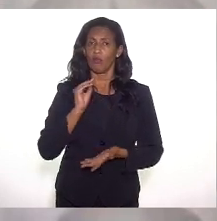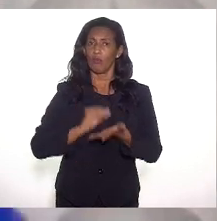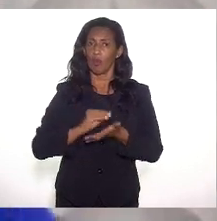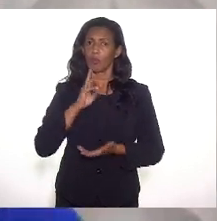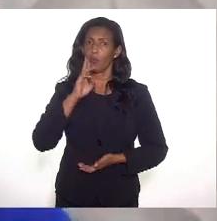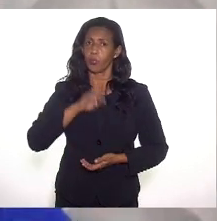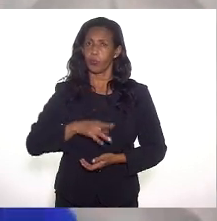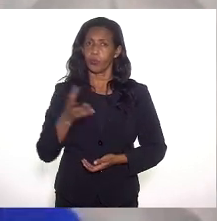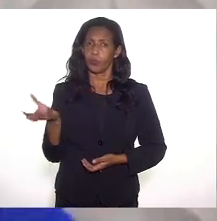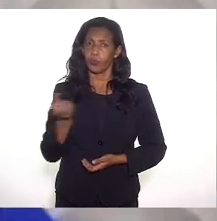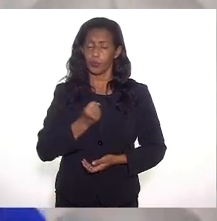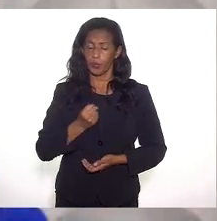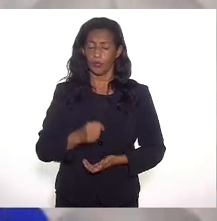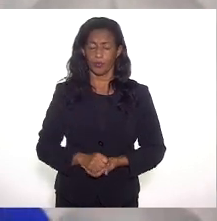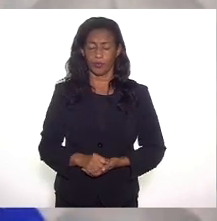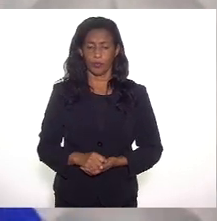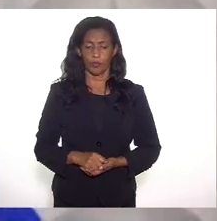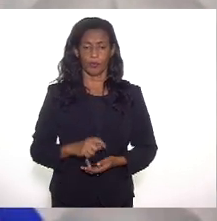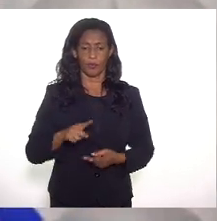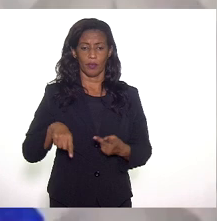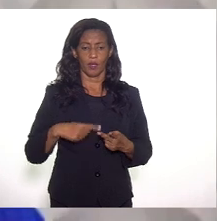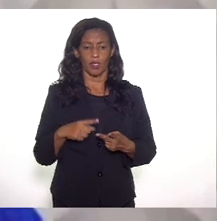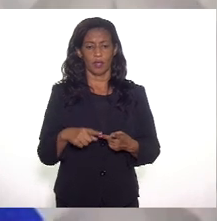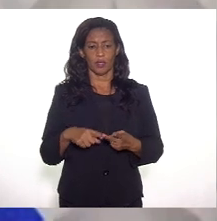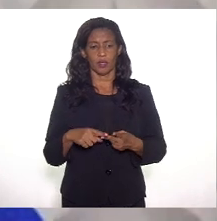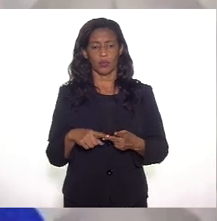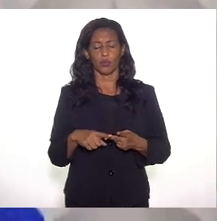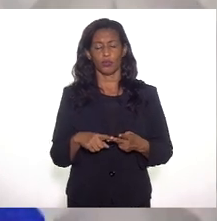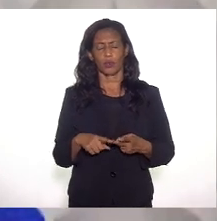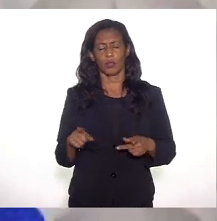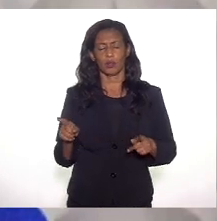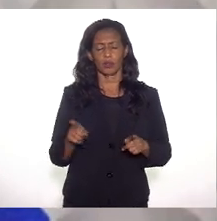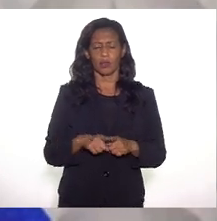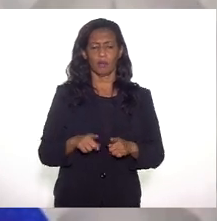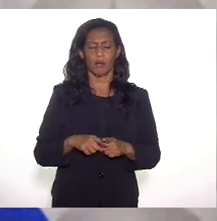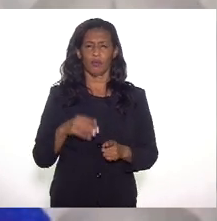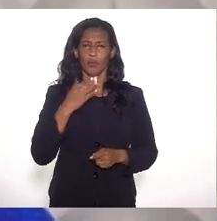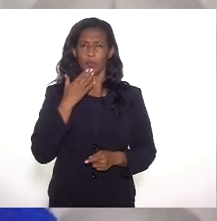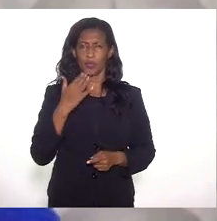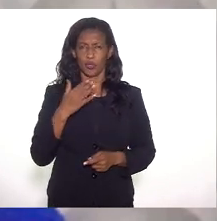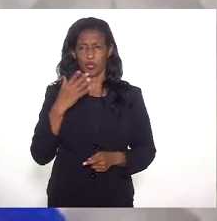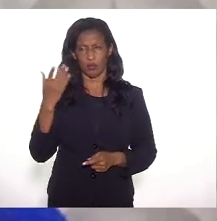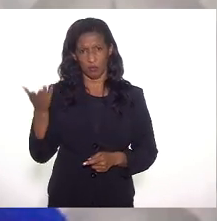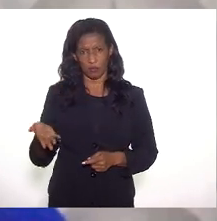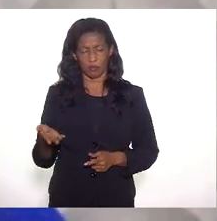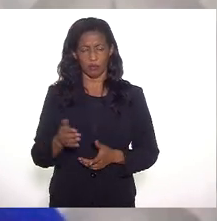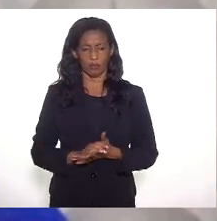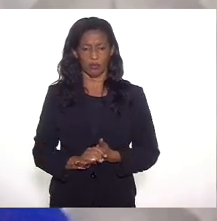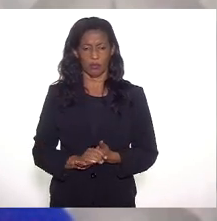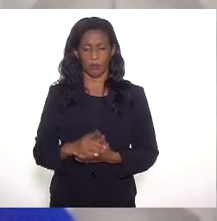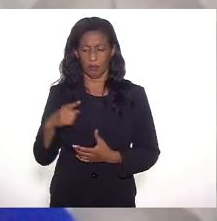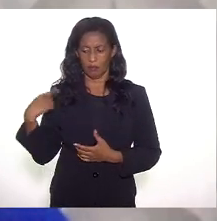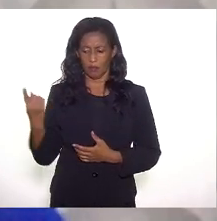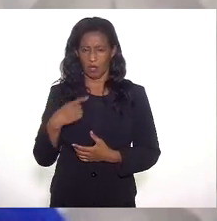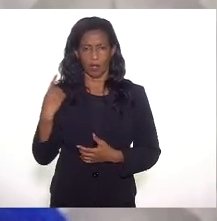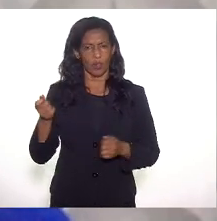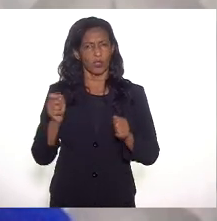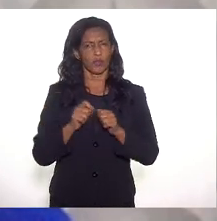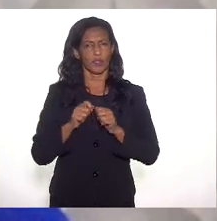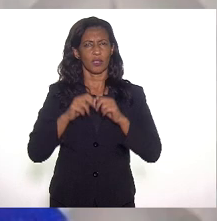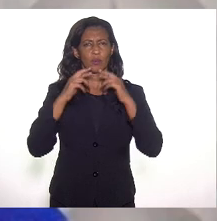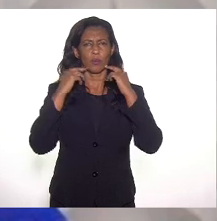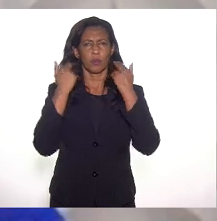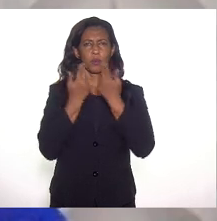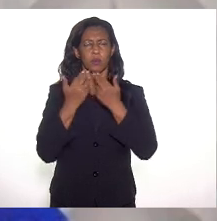A segunda questão, presidente, foi uma demanda de Vossa Excelência para que nós fizéssemos uma audiência